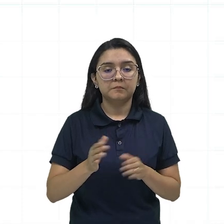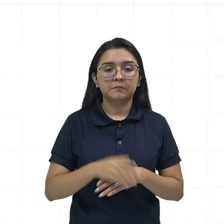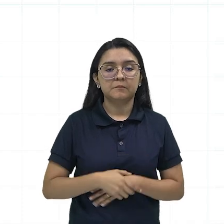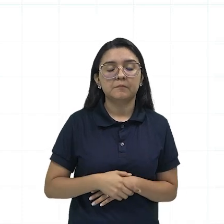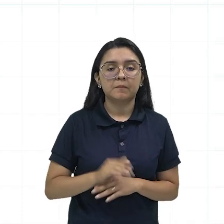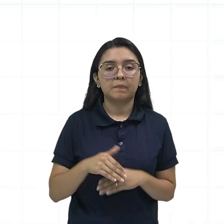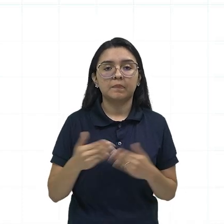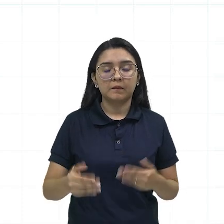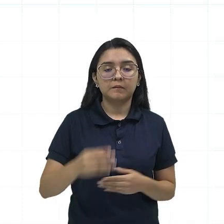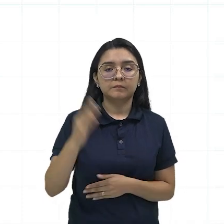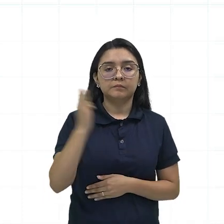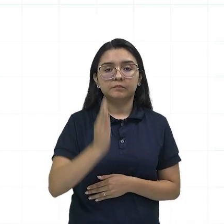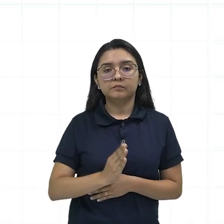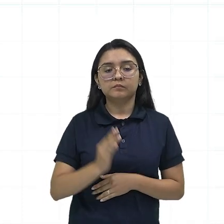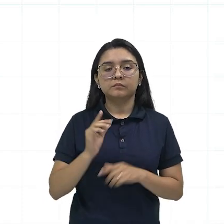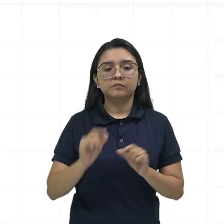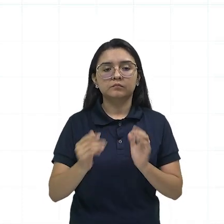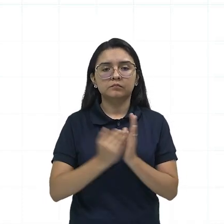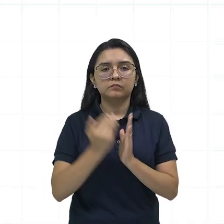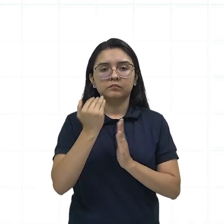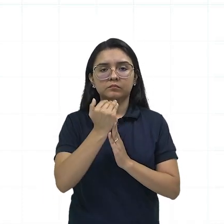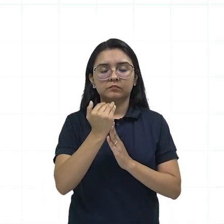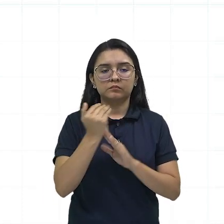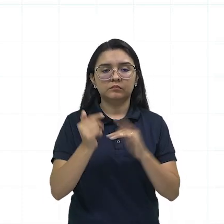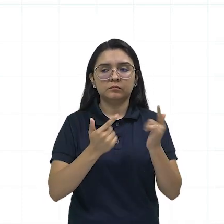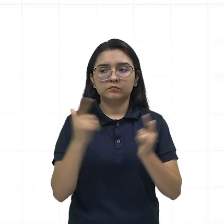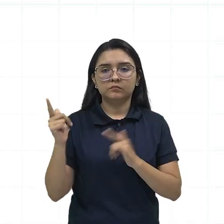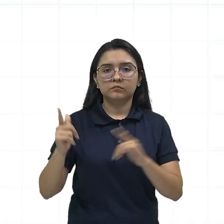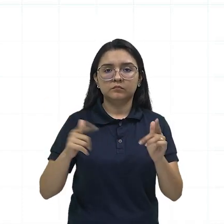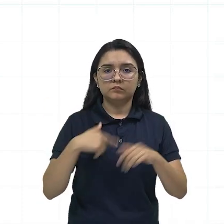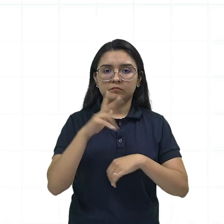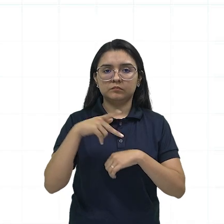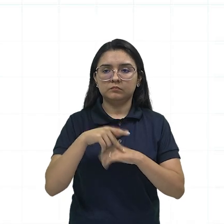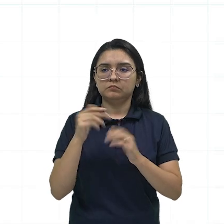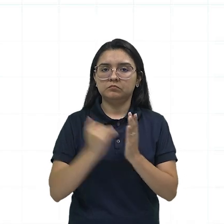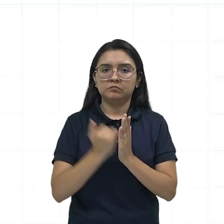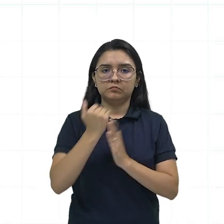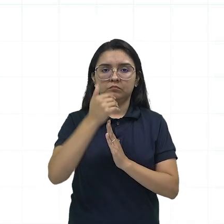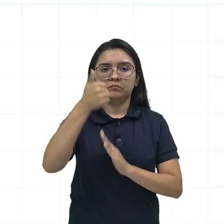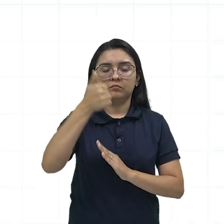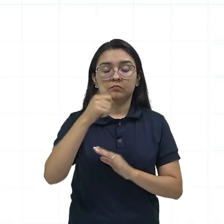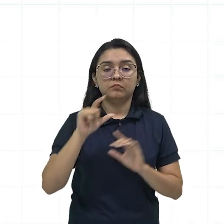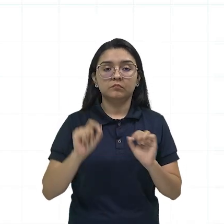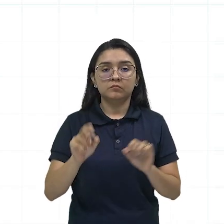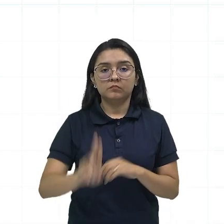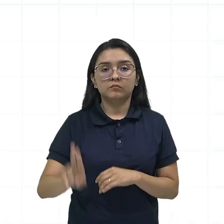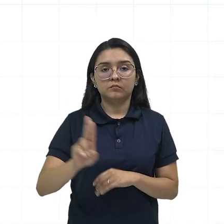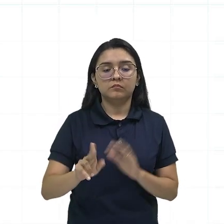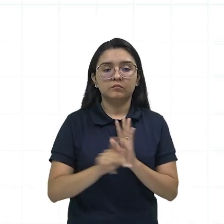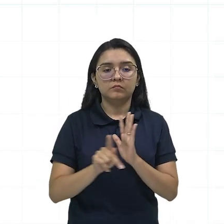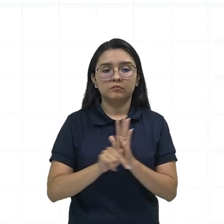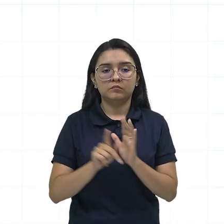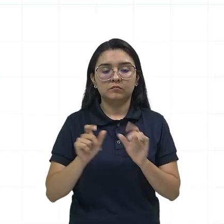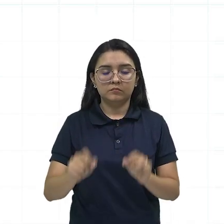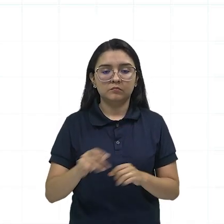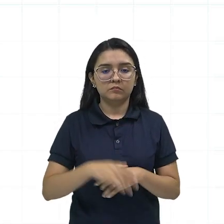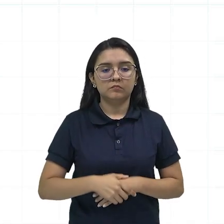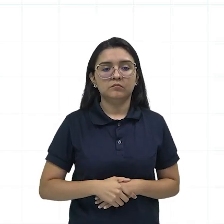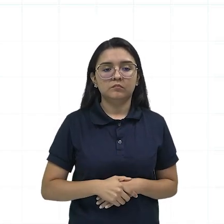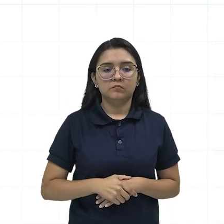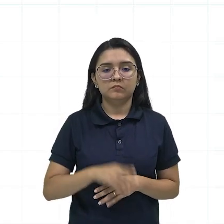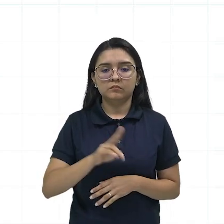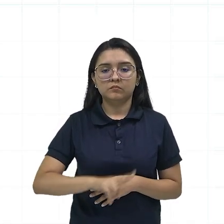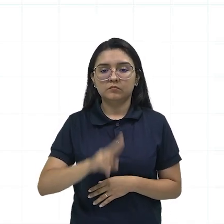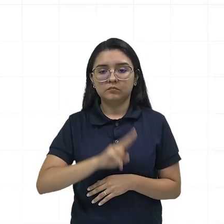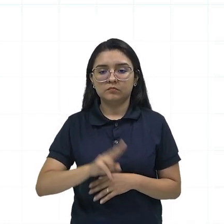o Brasil se colocou à frente das outras nações na questão do uso de fontes